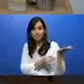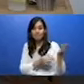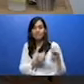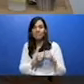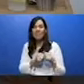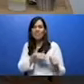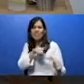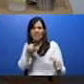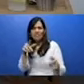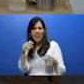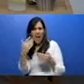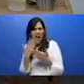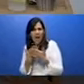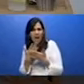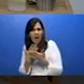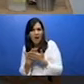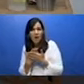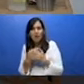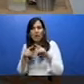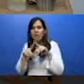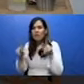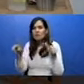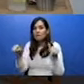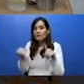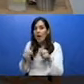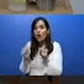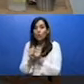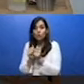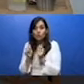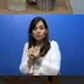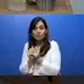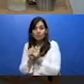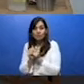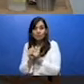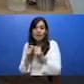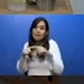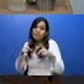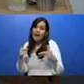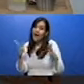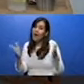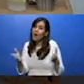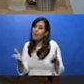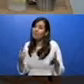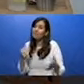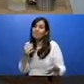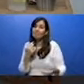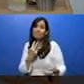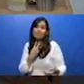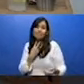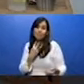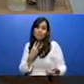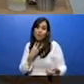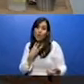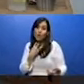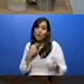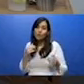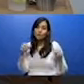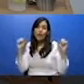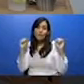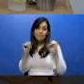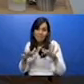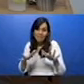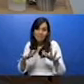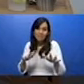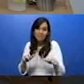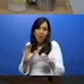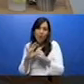fazer em sala de aula, se nós pudéssemos estar juntos, o que neste momento nós não estamos podendo devido à pandemia,